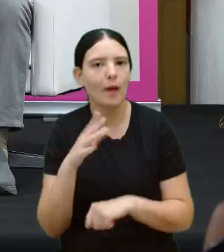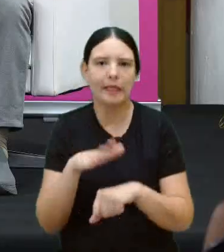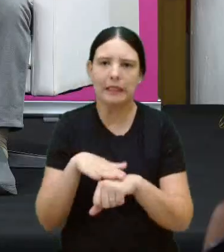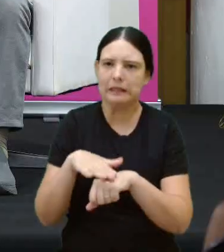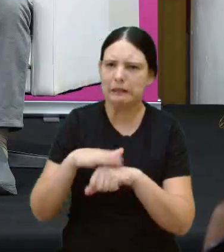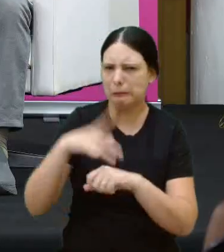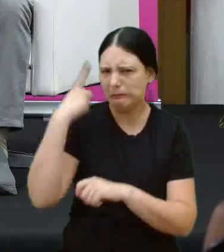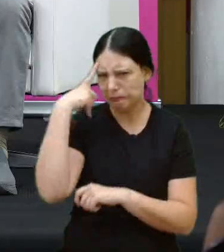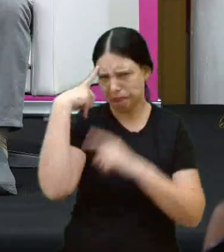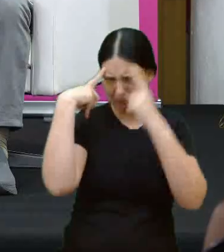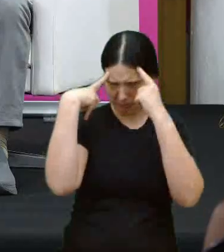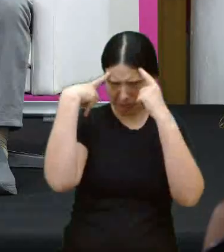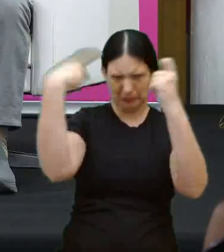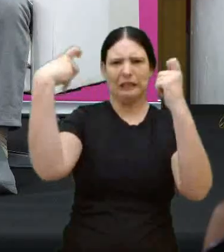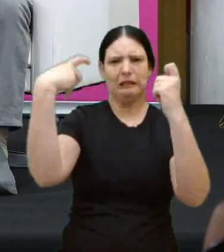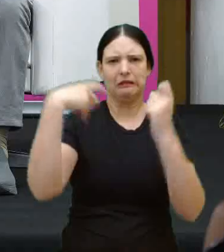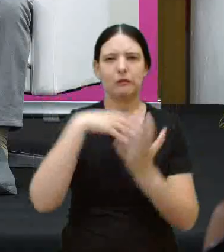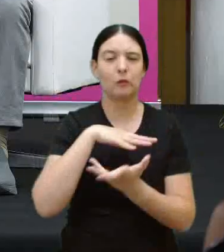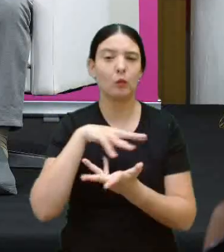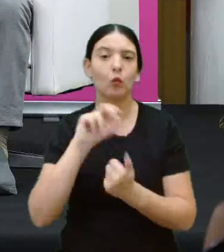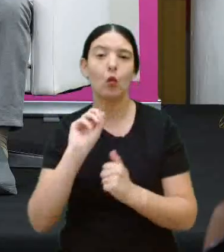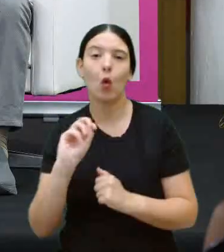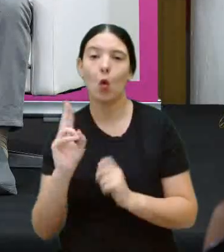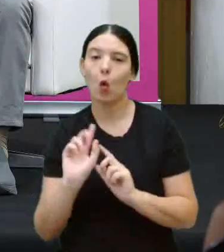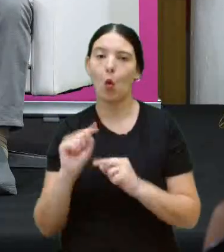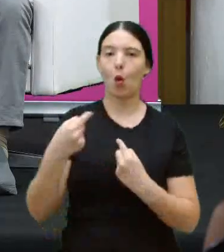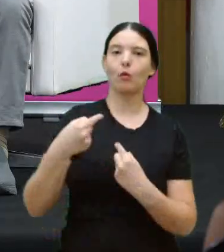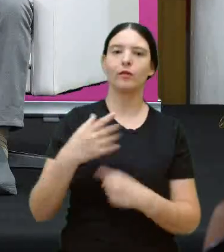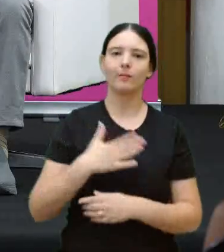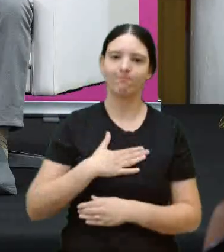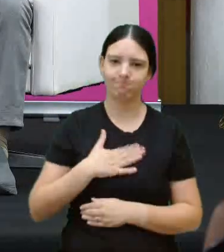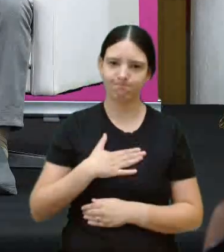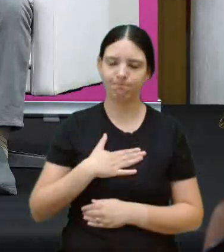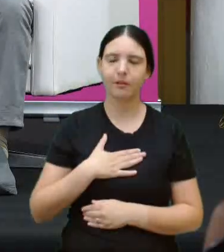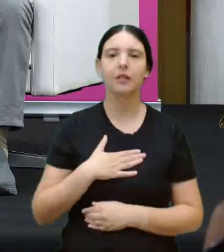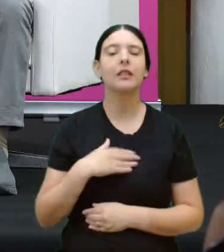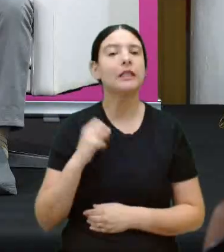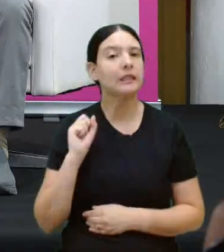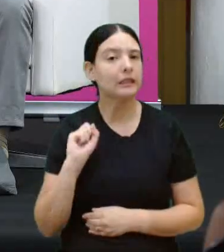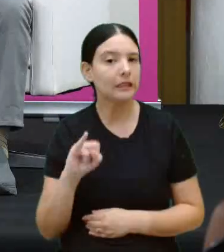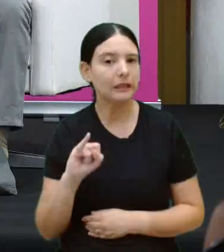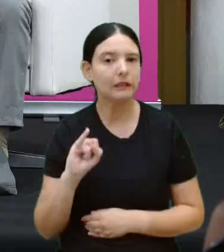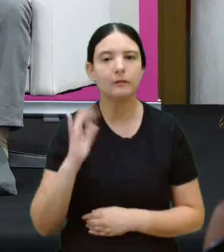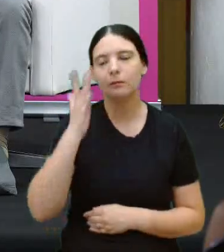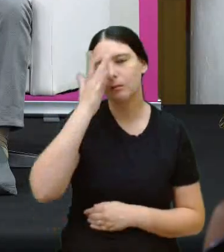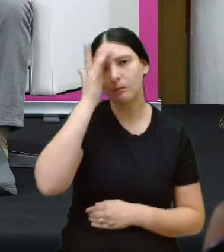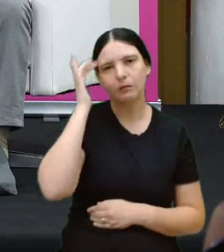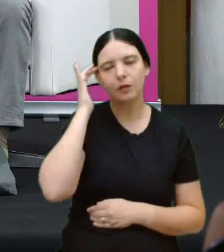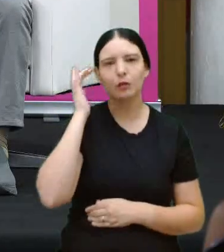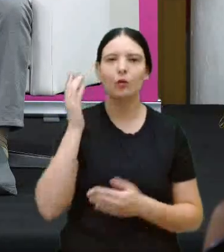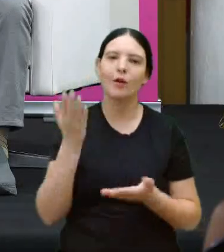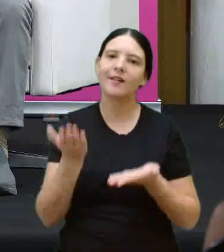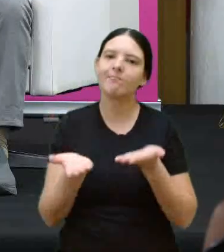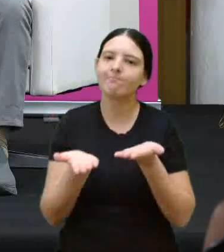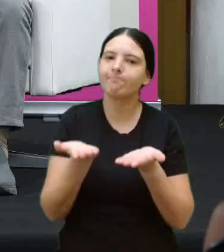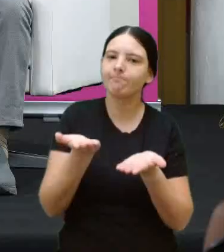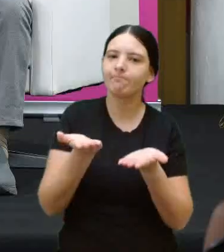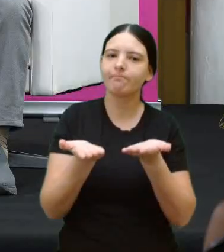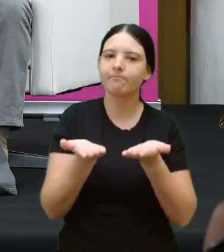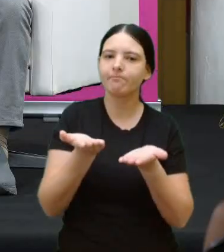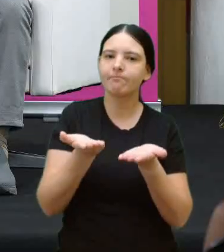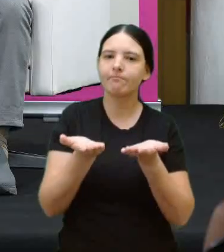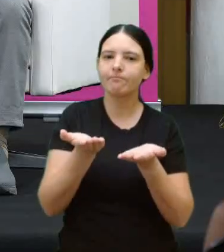no mundo ou contra mim mesmo. Então, se uma pessoa está num estado afetivo equilibrado, é uma pessoa que